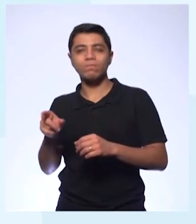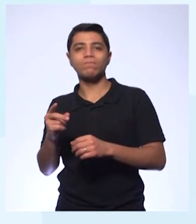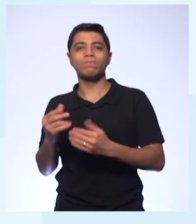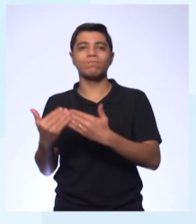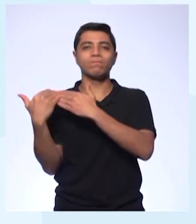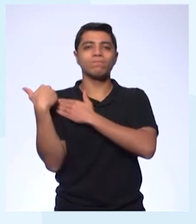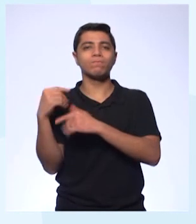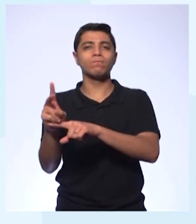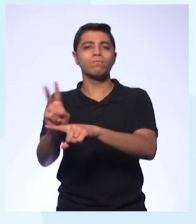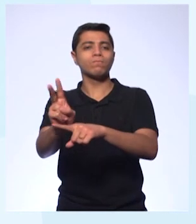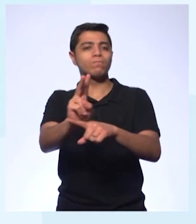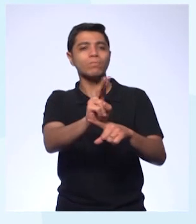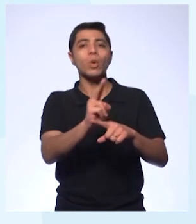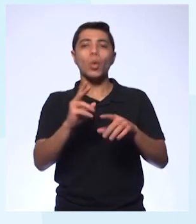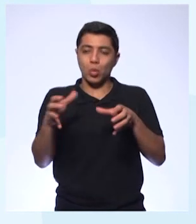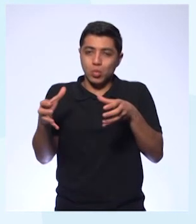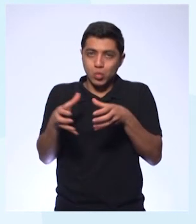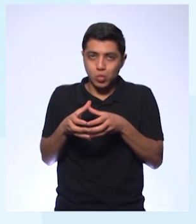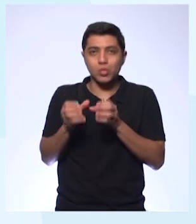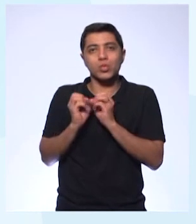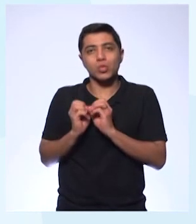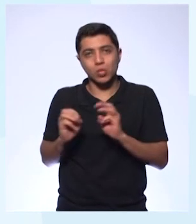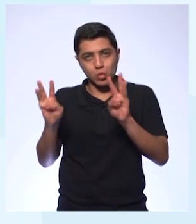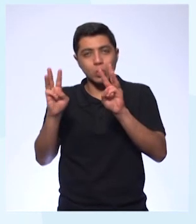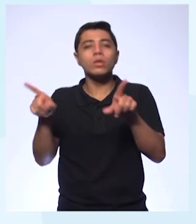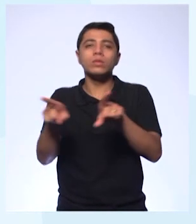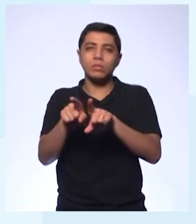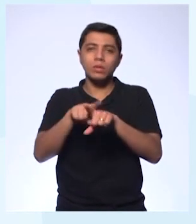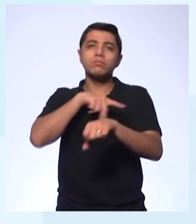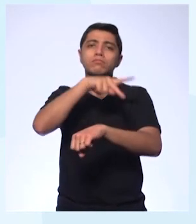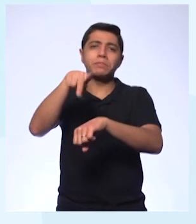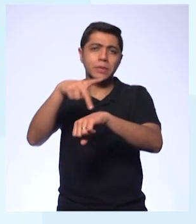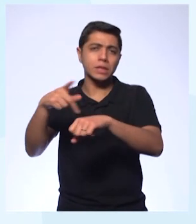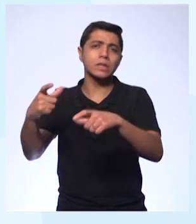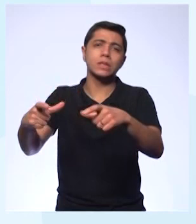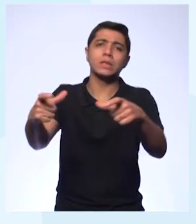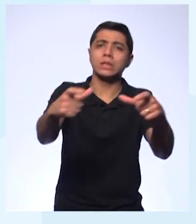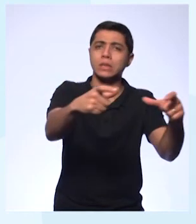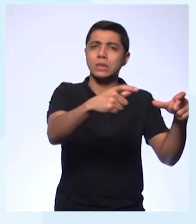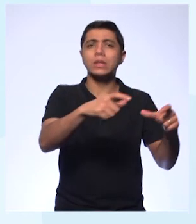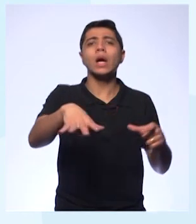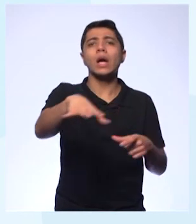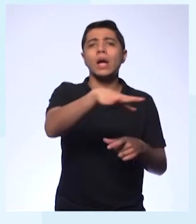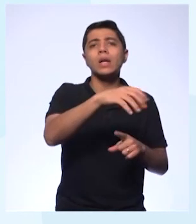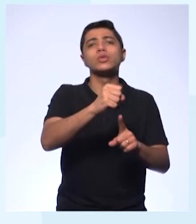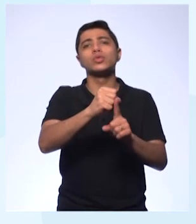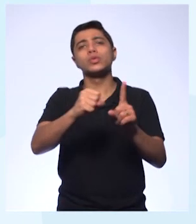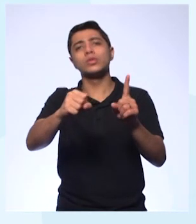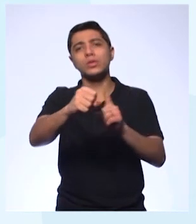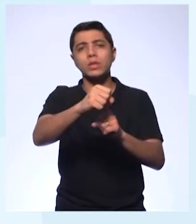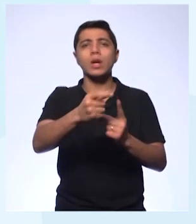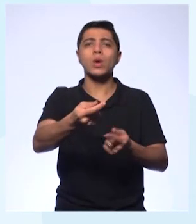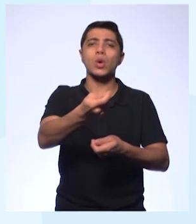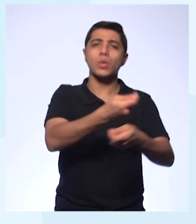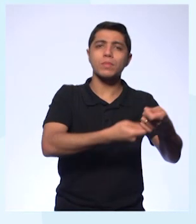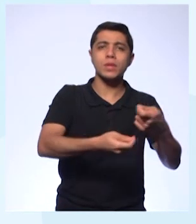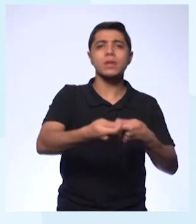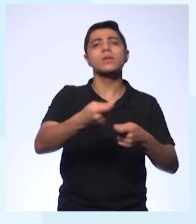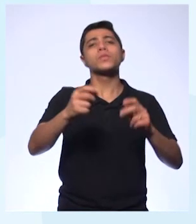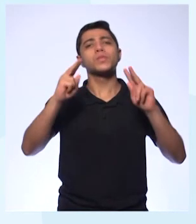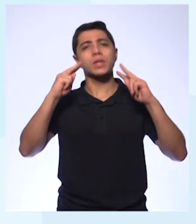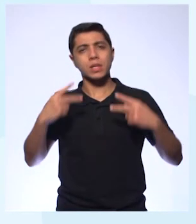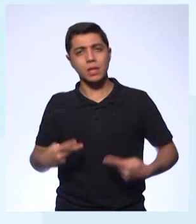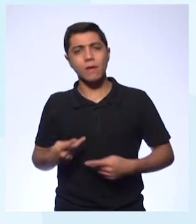e organizações regionais nos campos socioeconômico e humanitário. É uma resolução da Assembleia